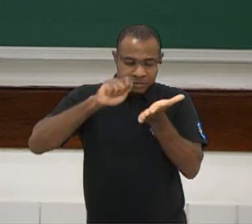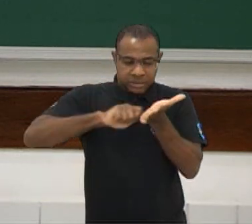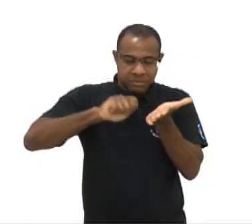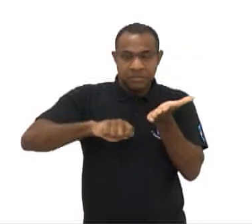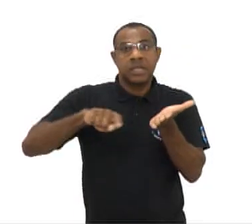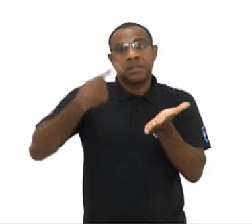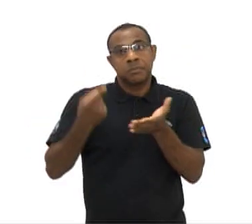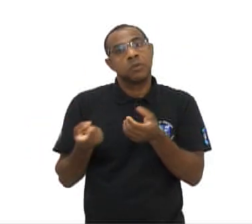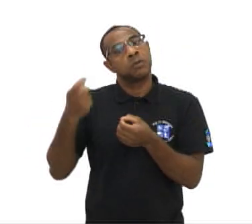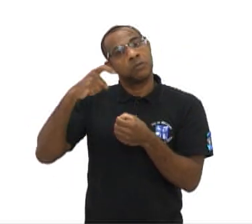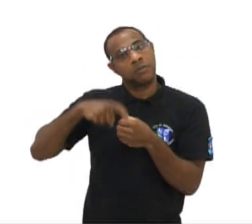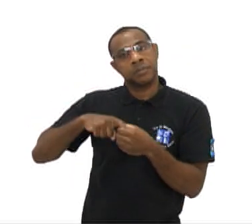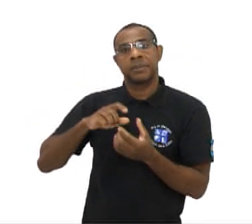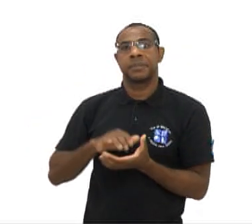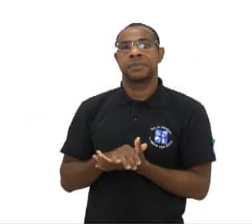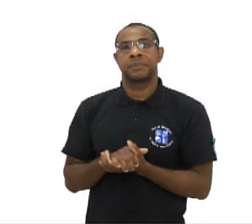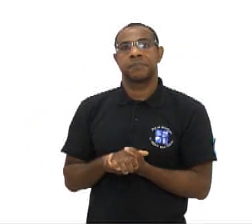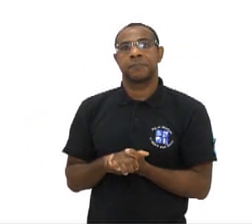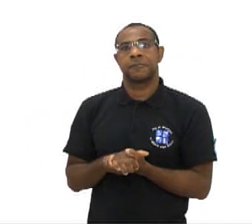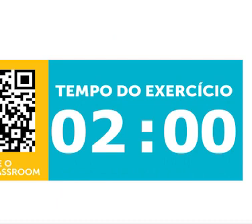eu volto já.